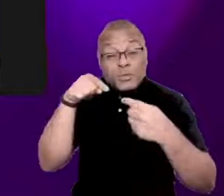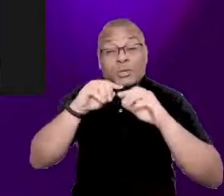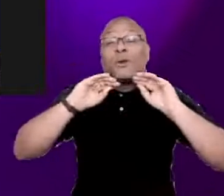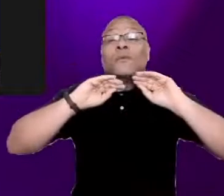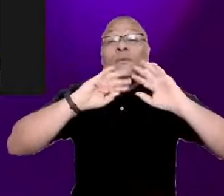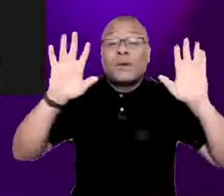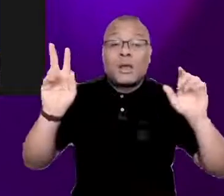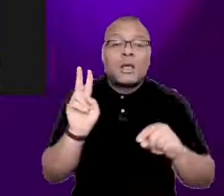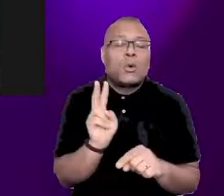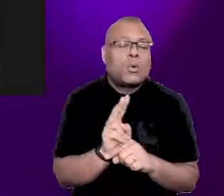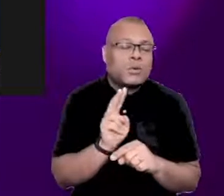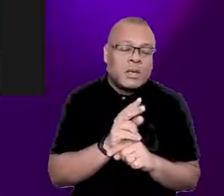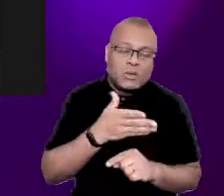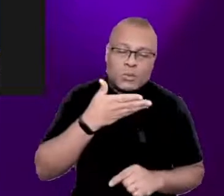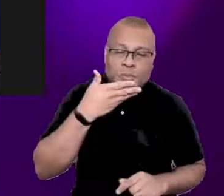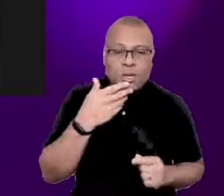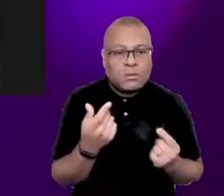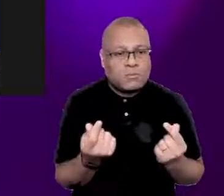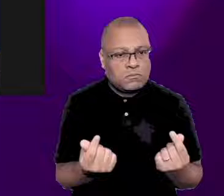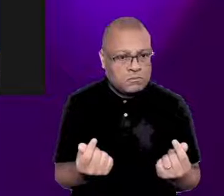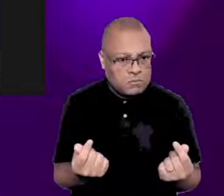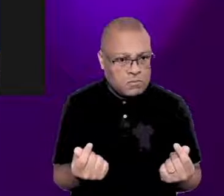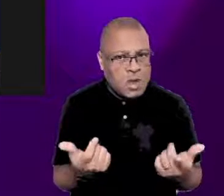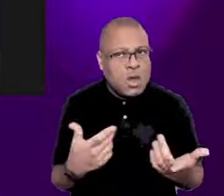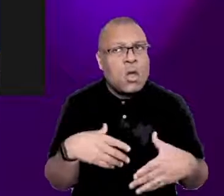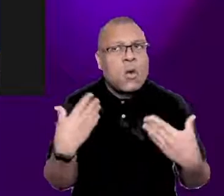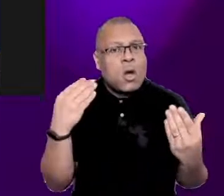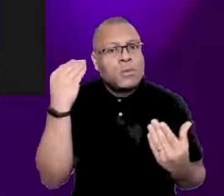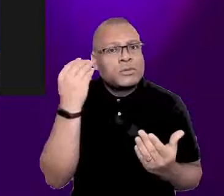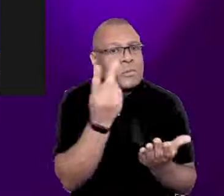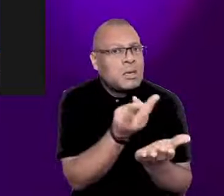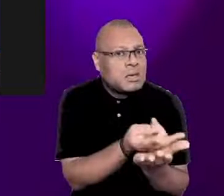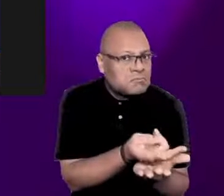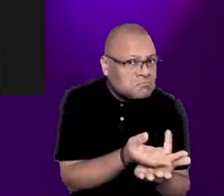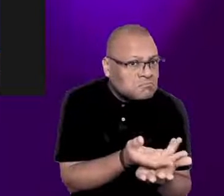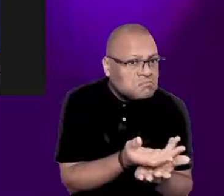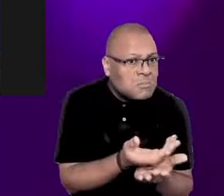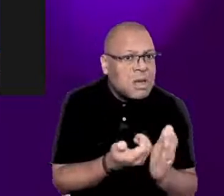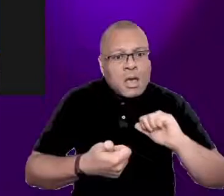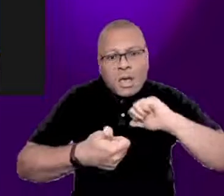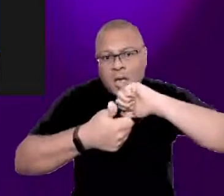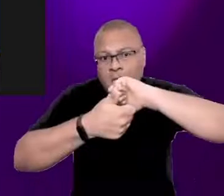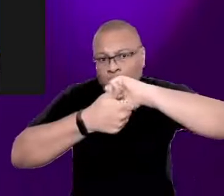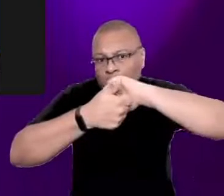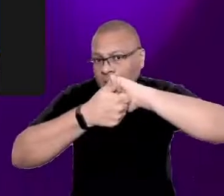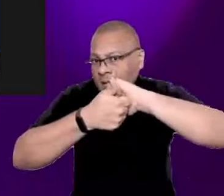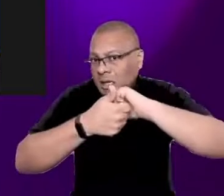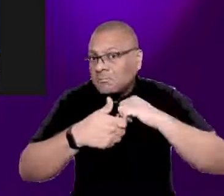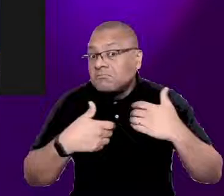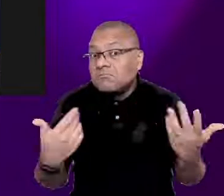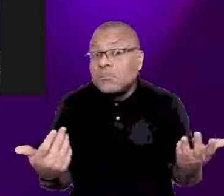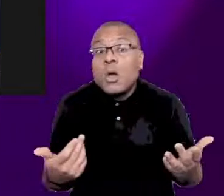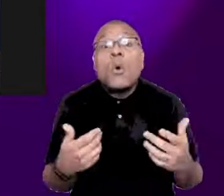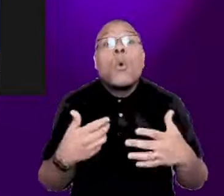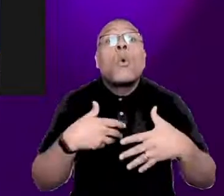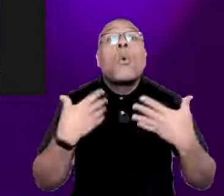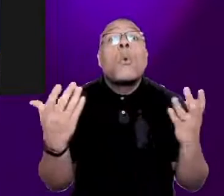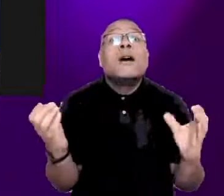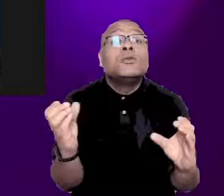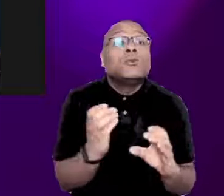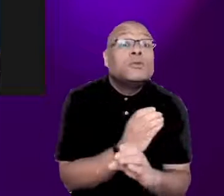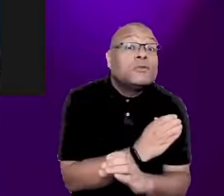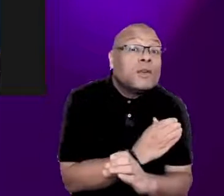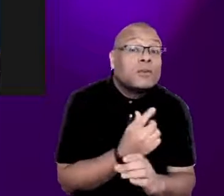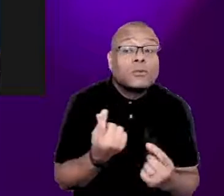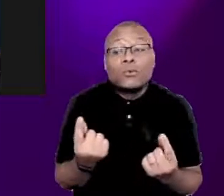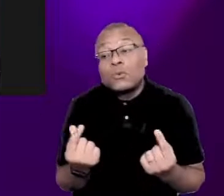melhor cuidado possível sobre custo, é o melhor desfecho e experiência sobre custo, é a qualidade percebida sobre custo. Não. Quais são os desfechos e quais são os custos